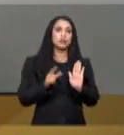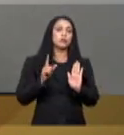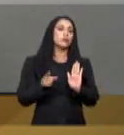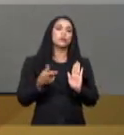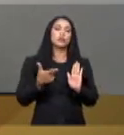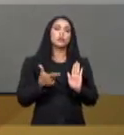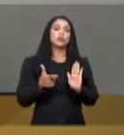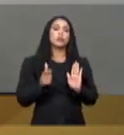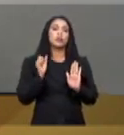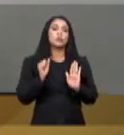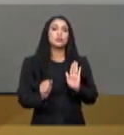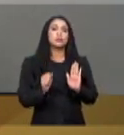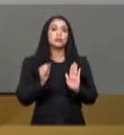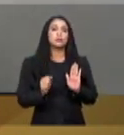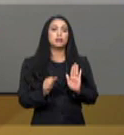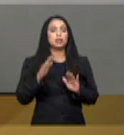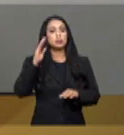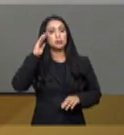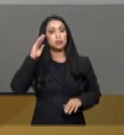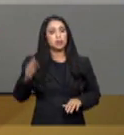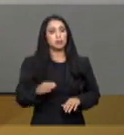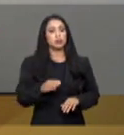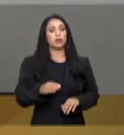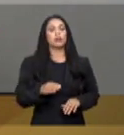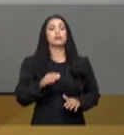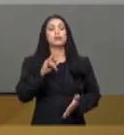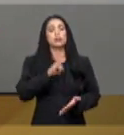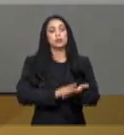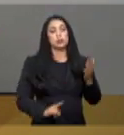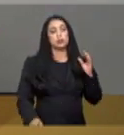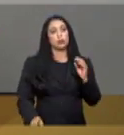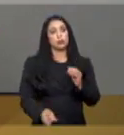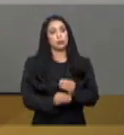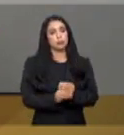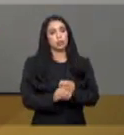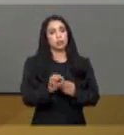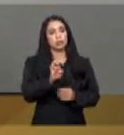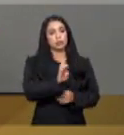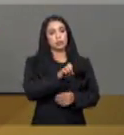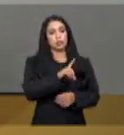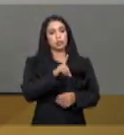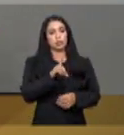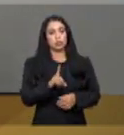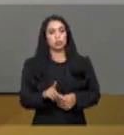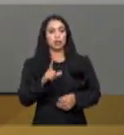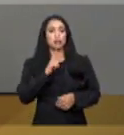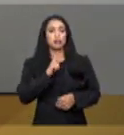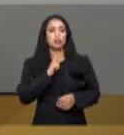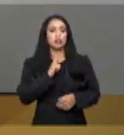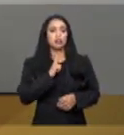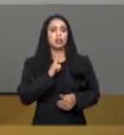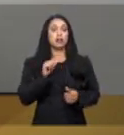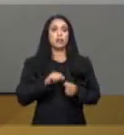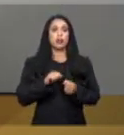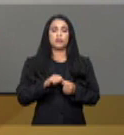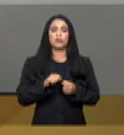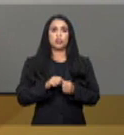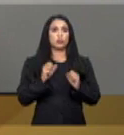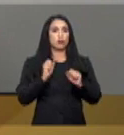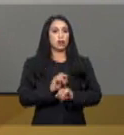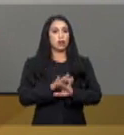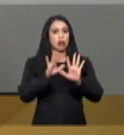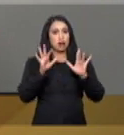de rediscussão de mérito em embargo de declaração, argumentando que o acordo embargado teria sido proferido de forma